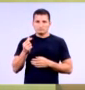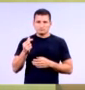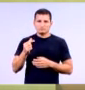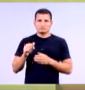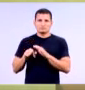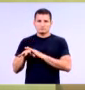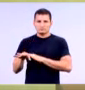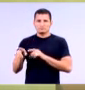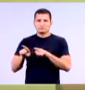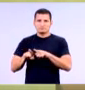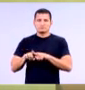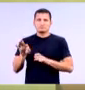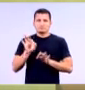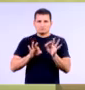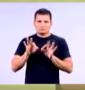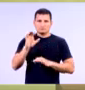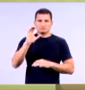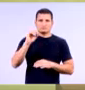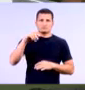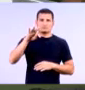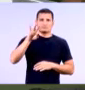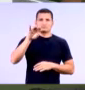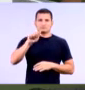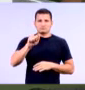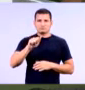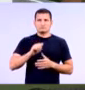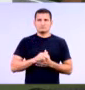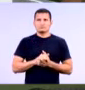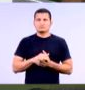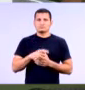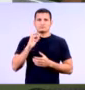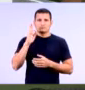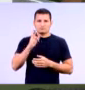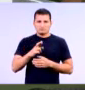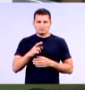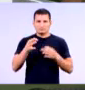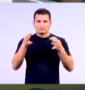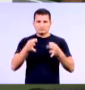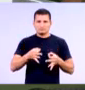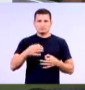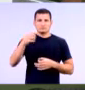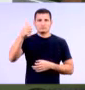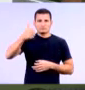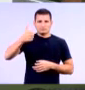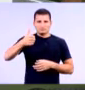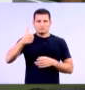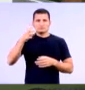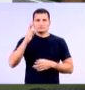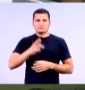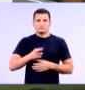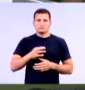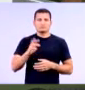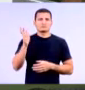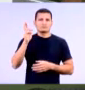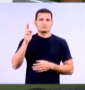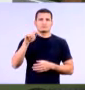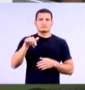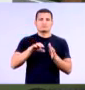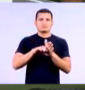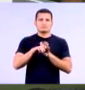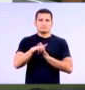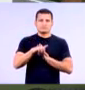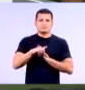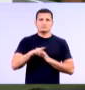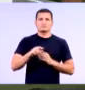manipular a conta corrente. A resposta correta foi a nossa primeira resposta. Quem foi que deu a primeira resposta, professora? Cacoal.